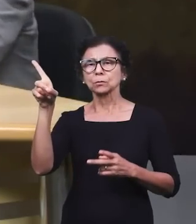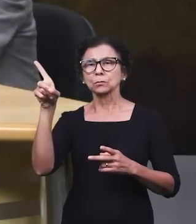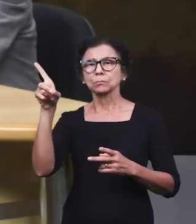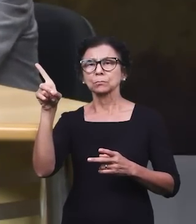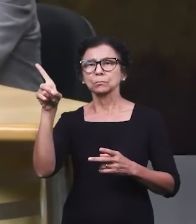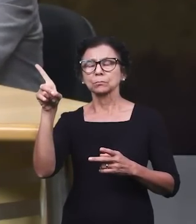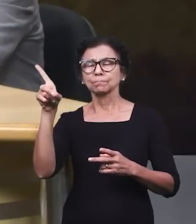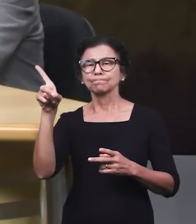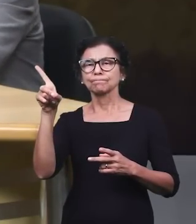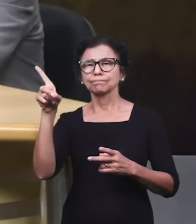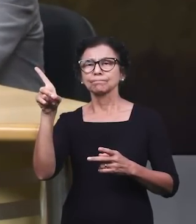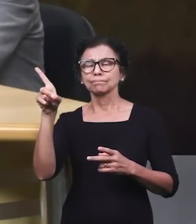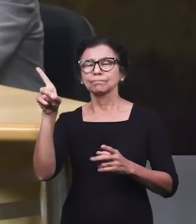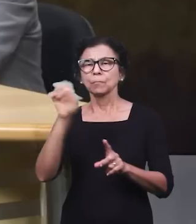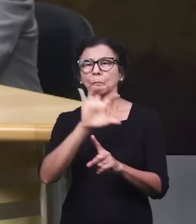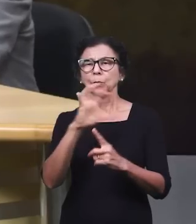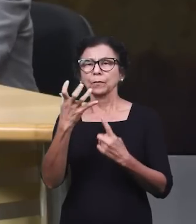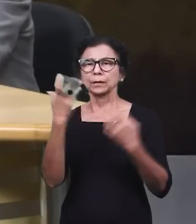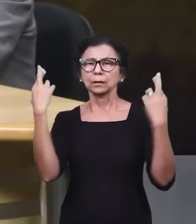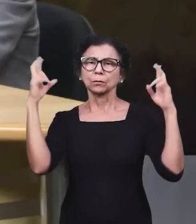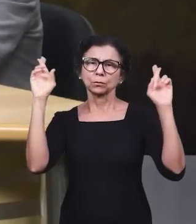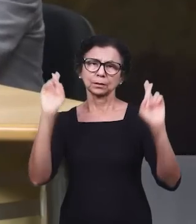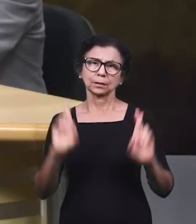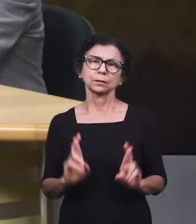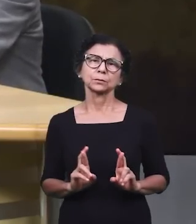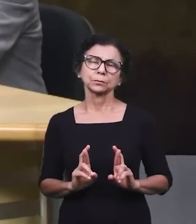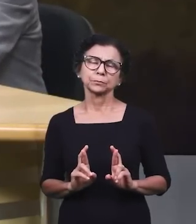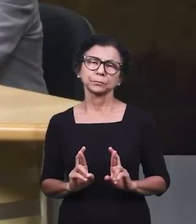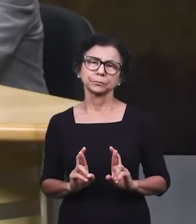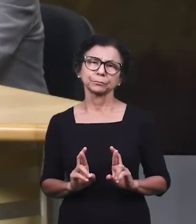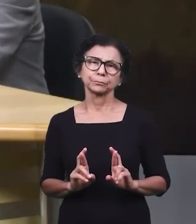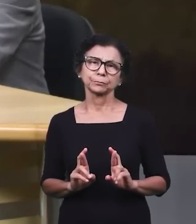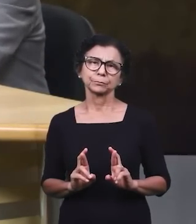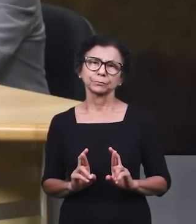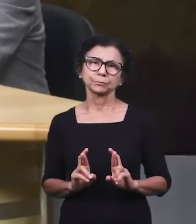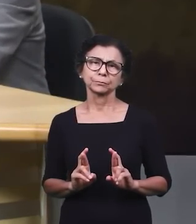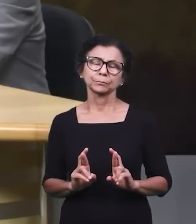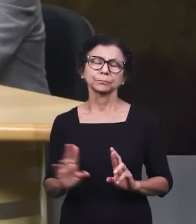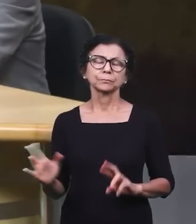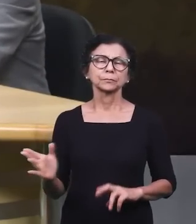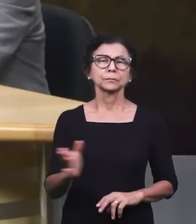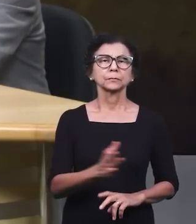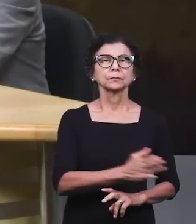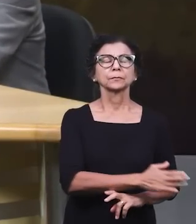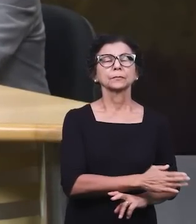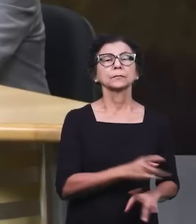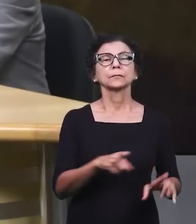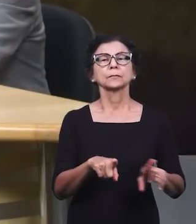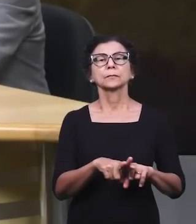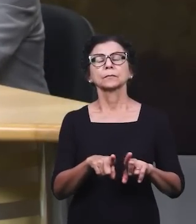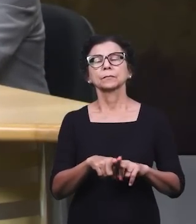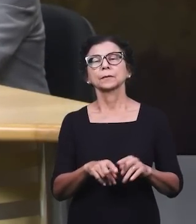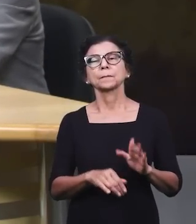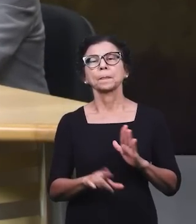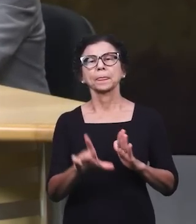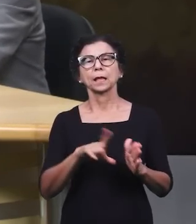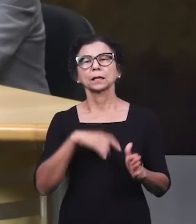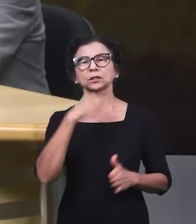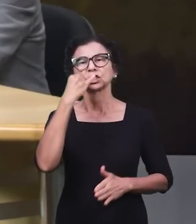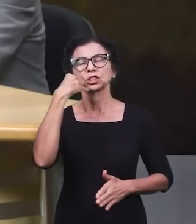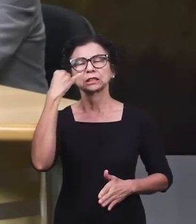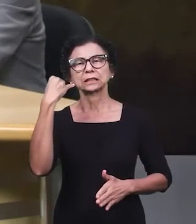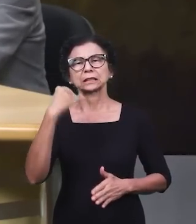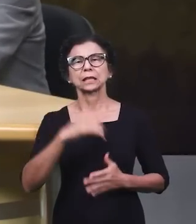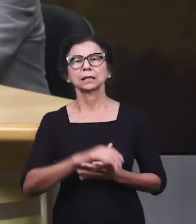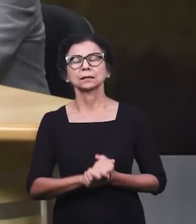ao longo da história de Abraão, nós vimos vários casos em relação à família, né? Até antes de Isaac. Né?